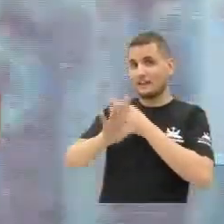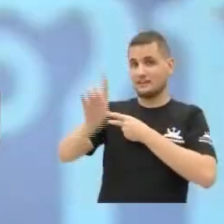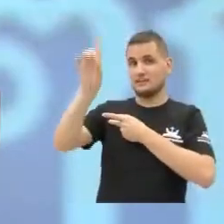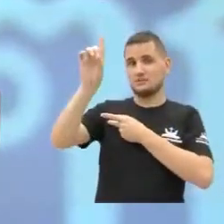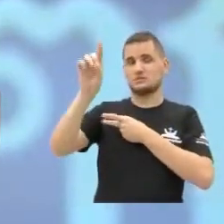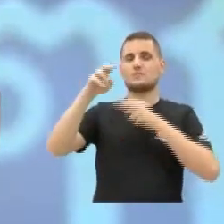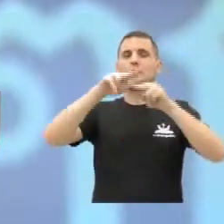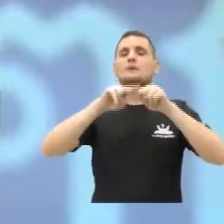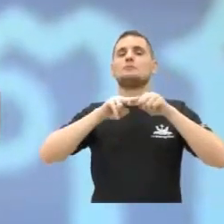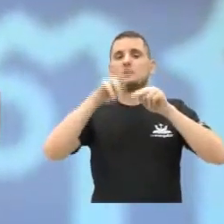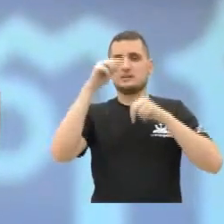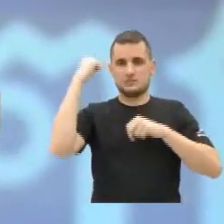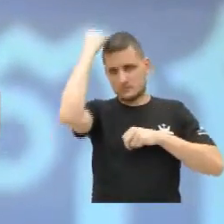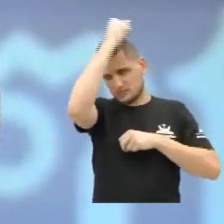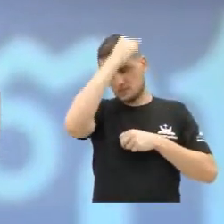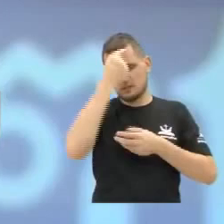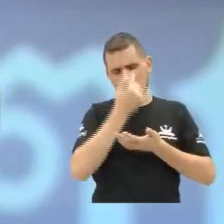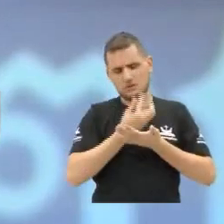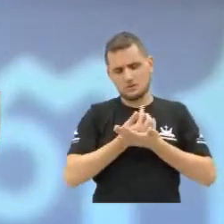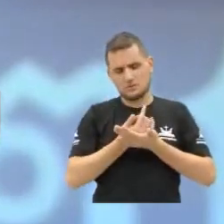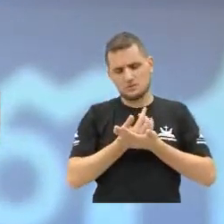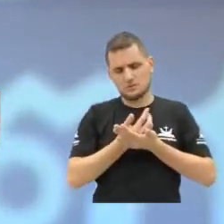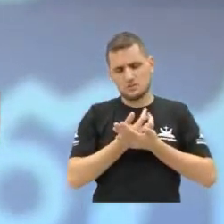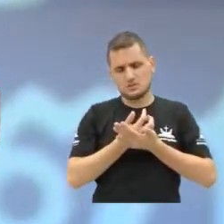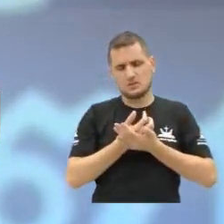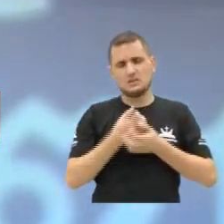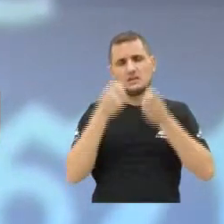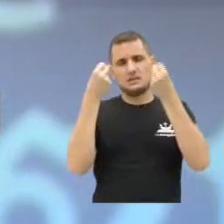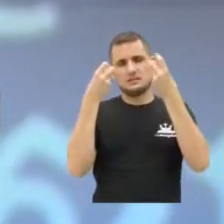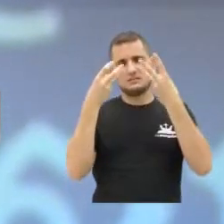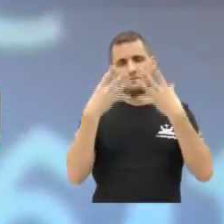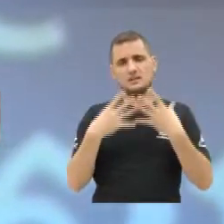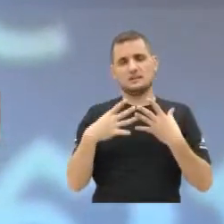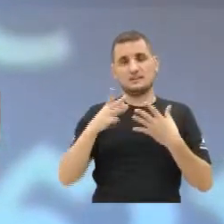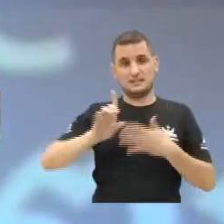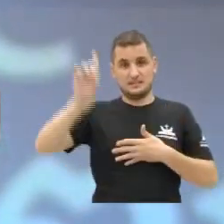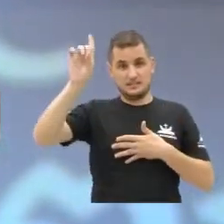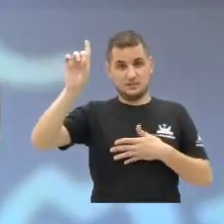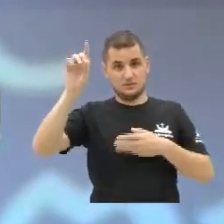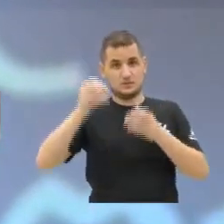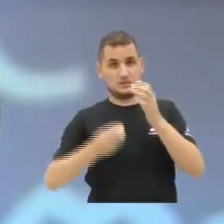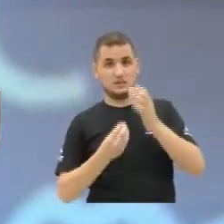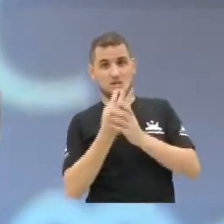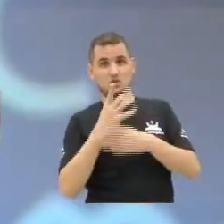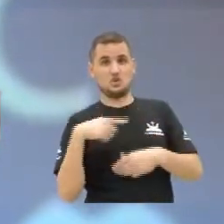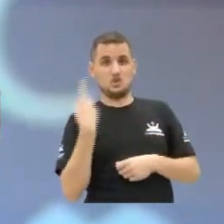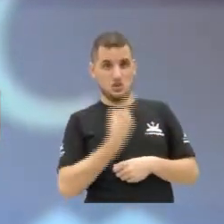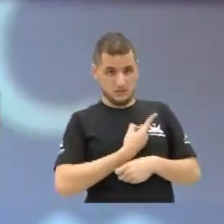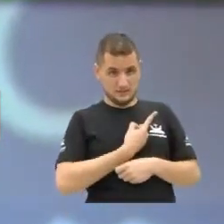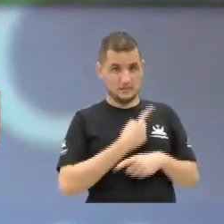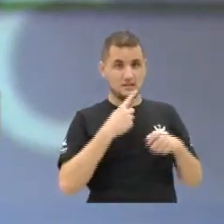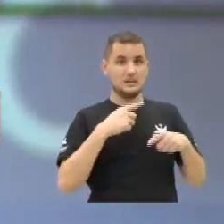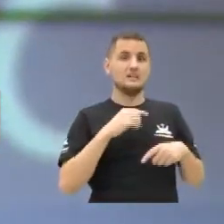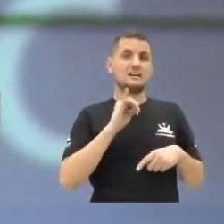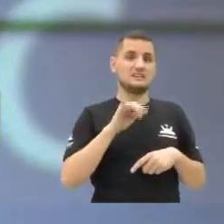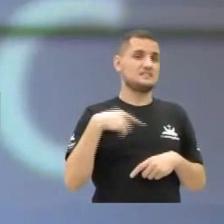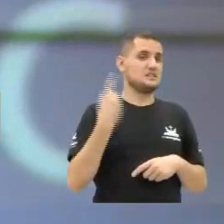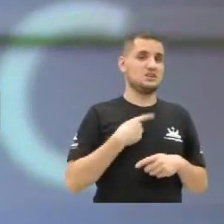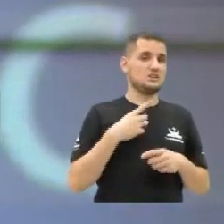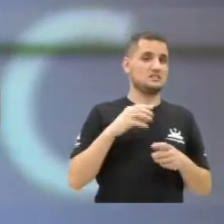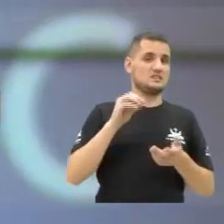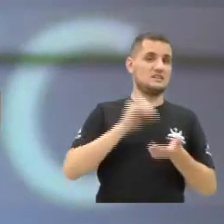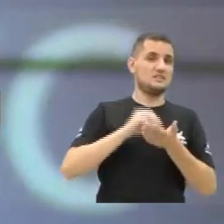Agostinho entende, nos fizestes para ti, e o nosso coração está inquieto enquanto não encontrar